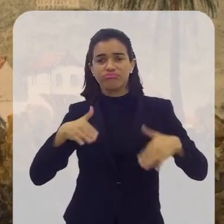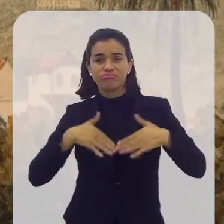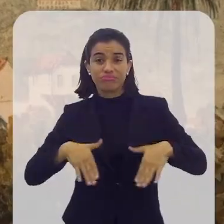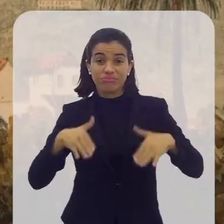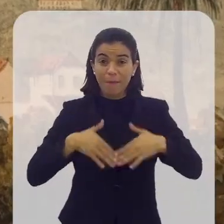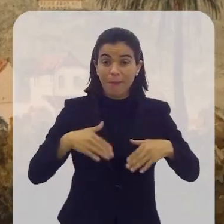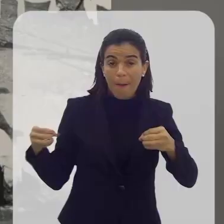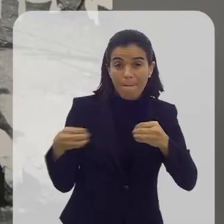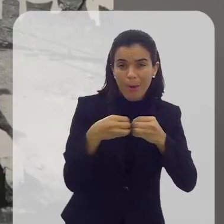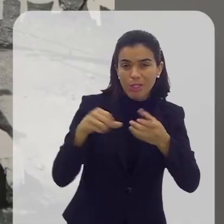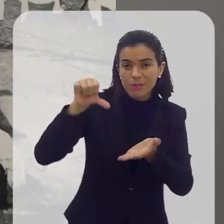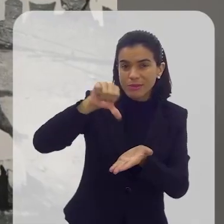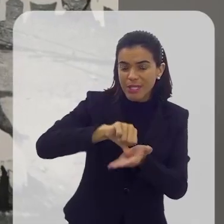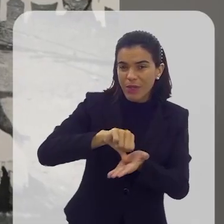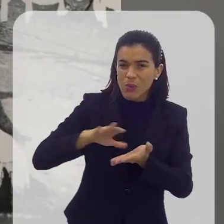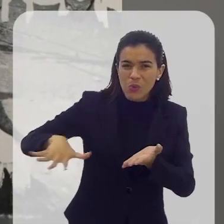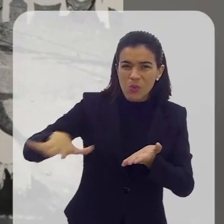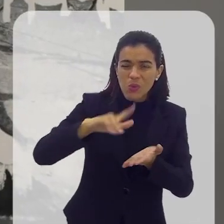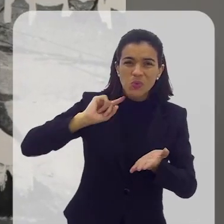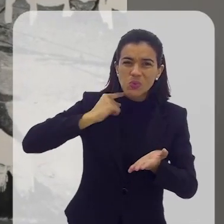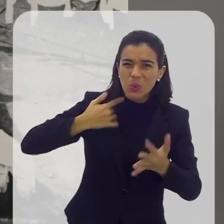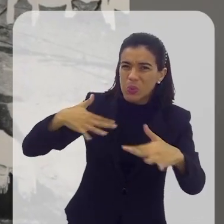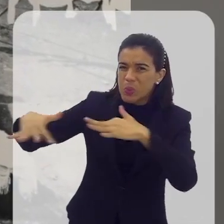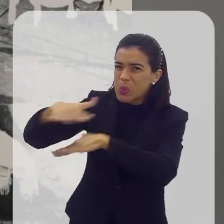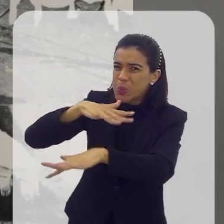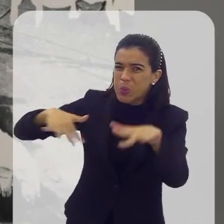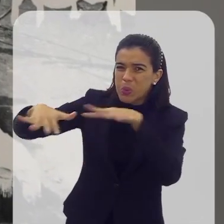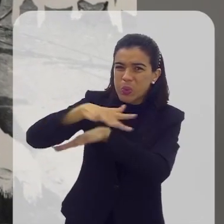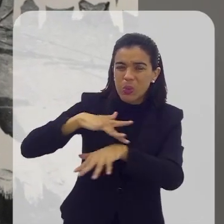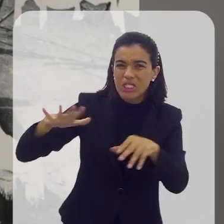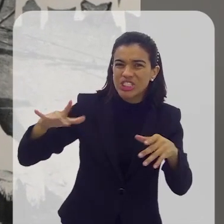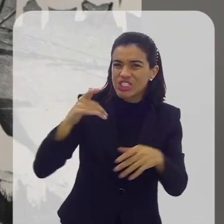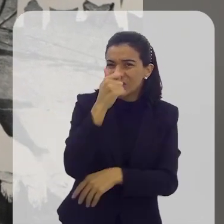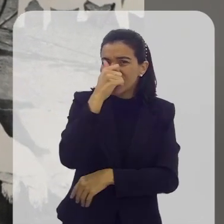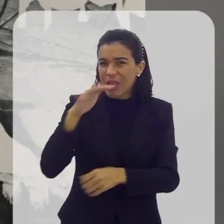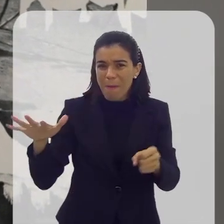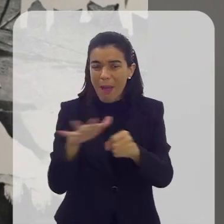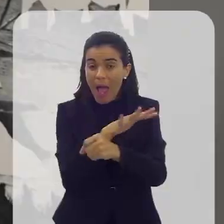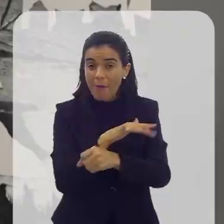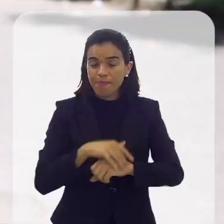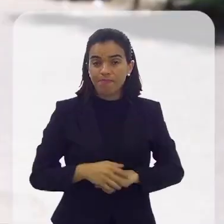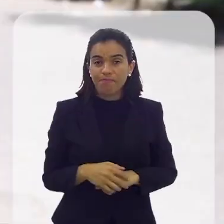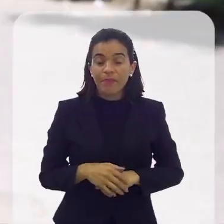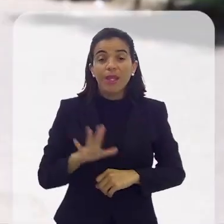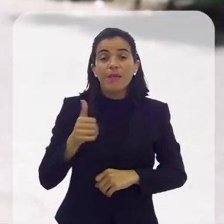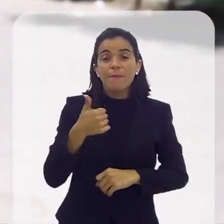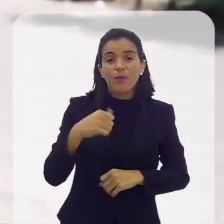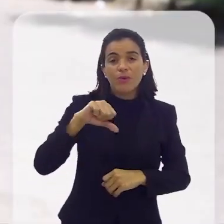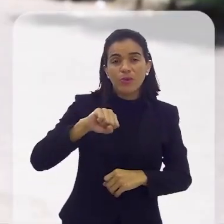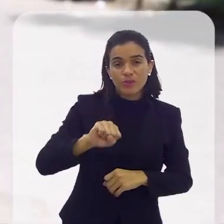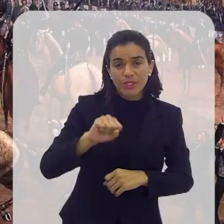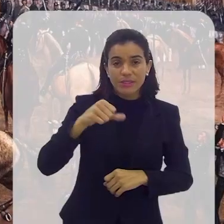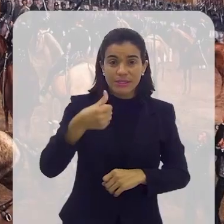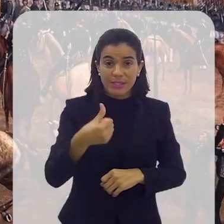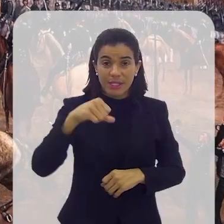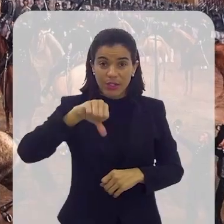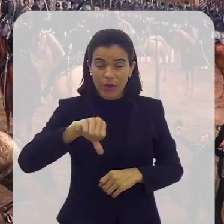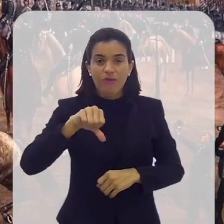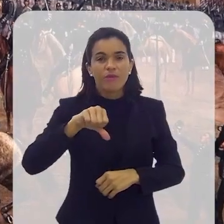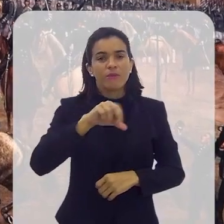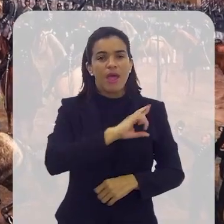cidade, próximo ao centro, que era sujo, movimentado e cheio, mas sem se misturar demais. Em 1889 foi proclamada